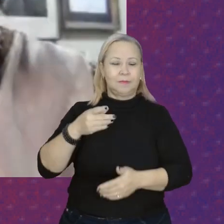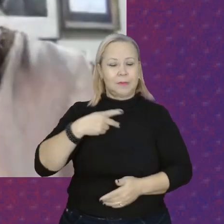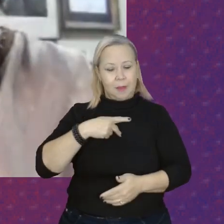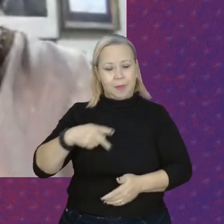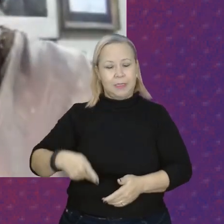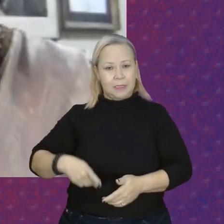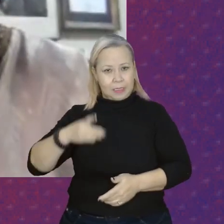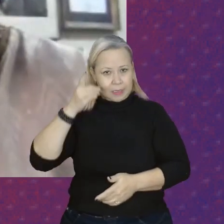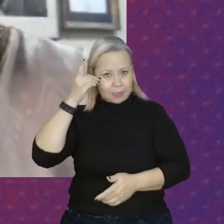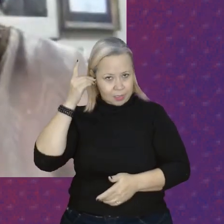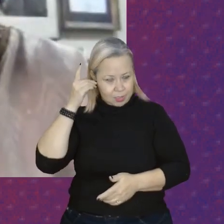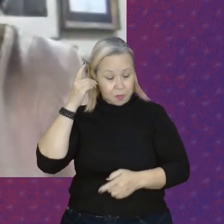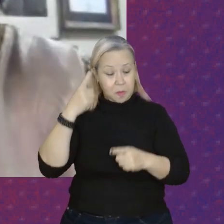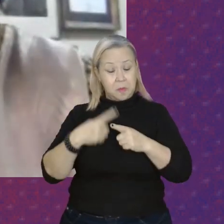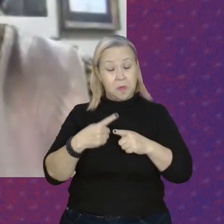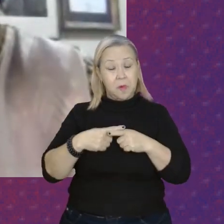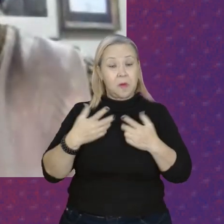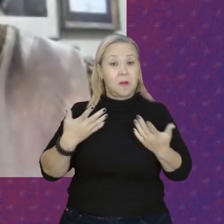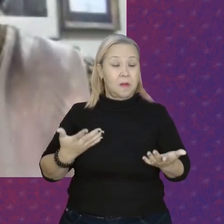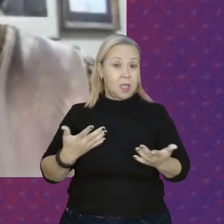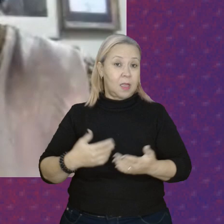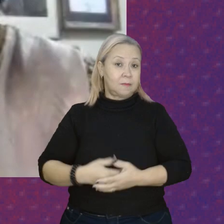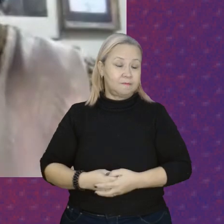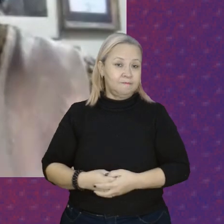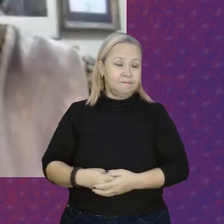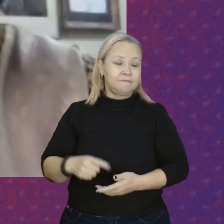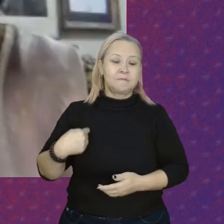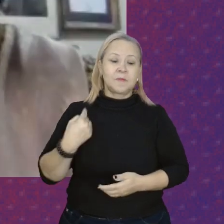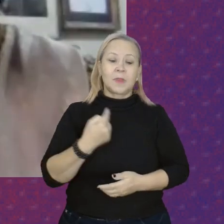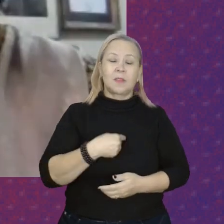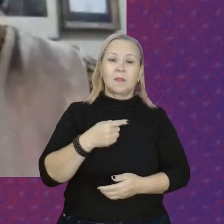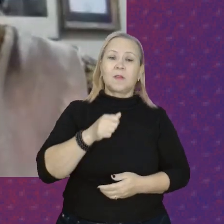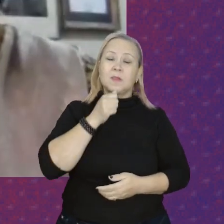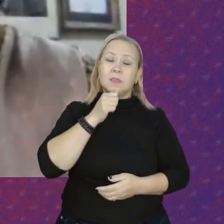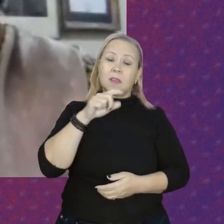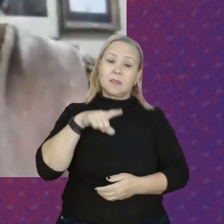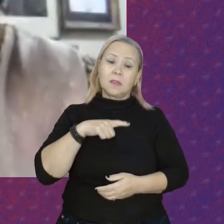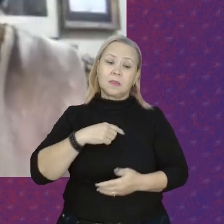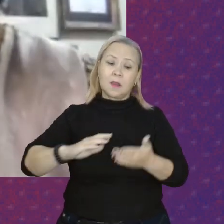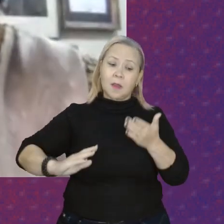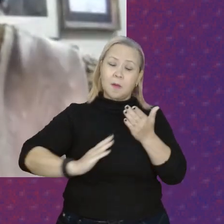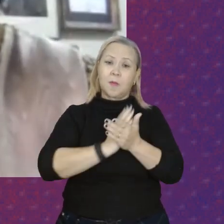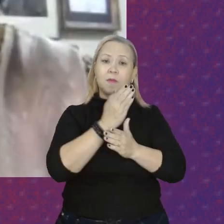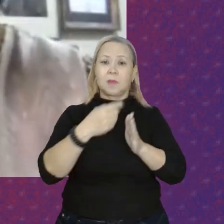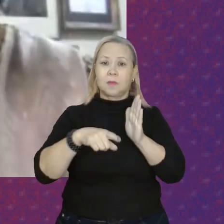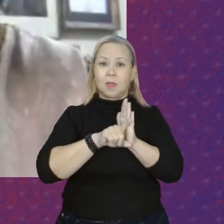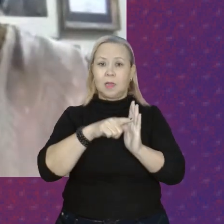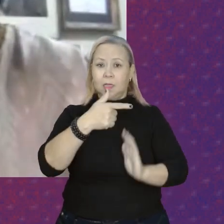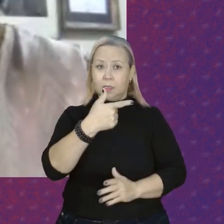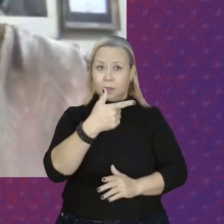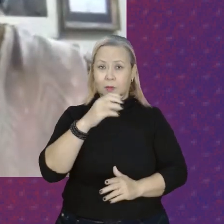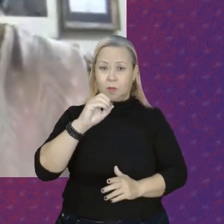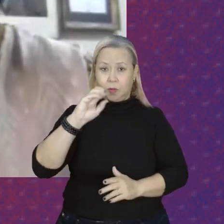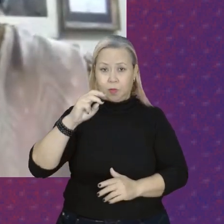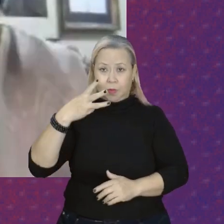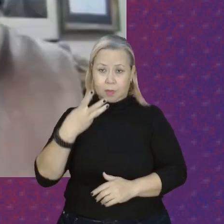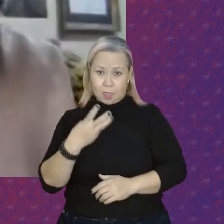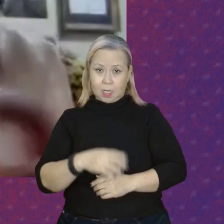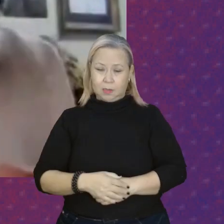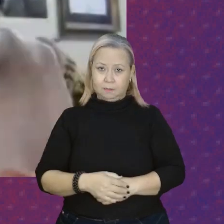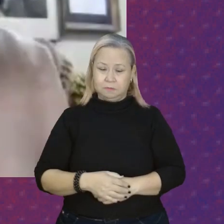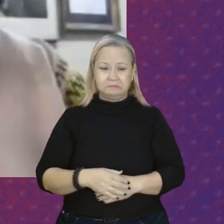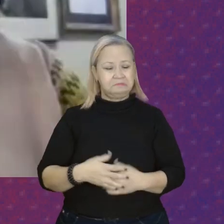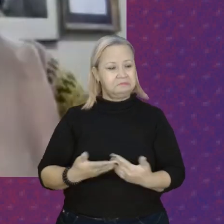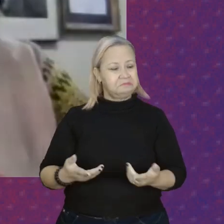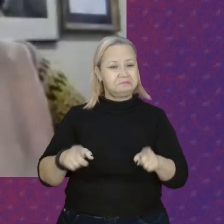Dilma, porque nós ainda temos, né, a aprovação da lei em 2003 acabou